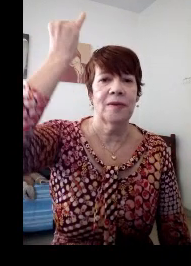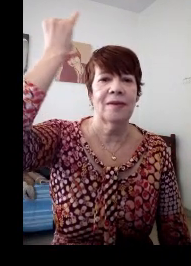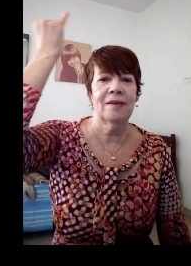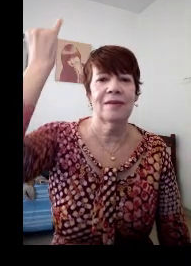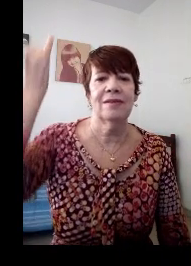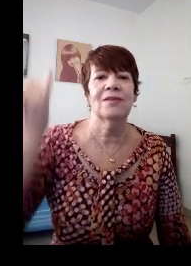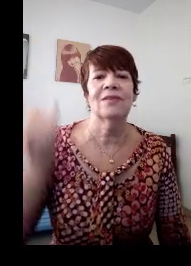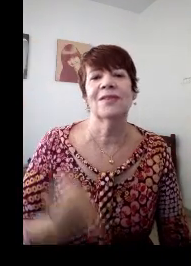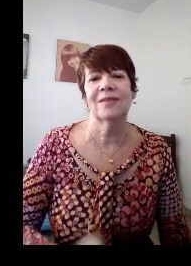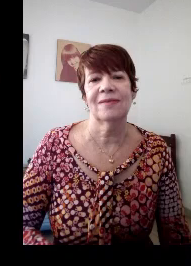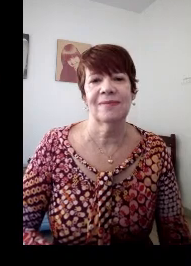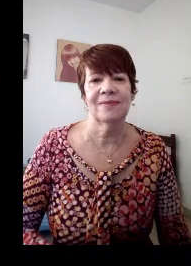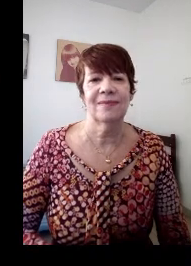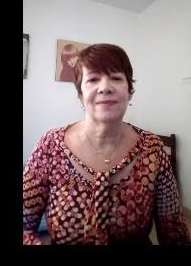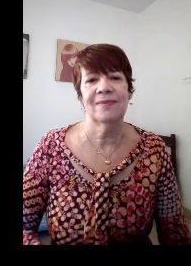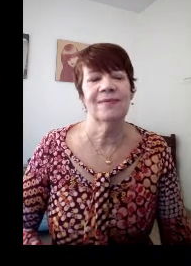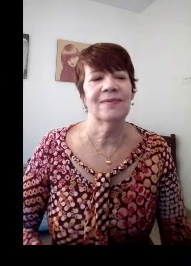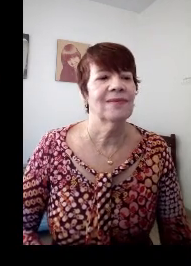de mando, né?